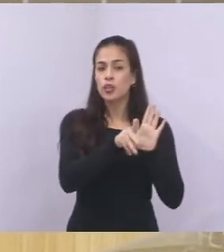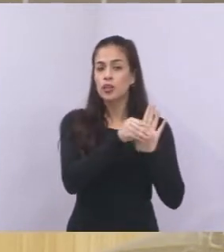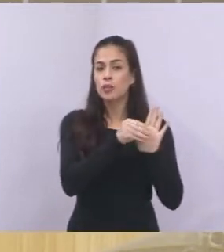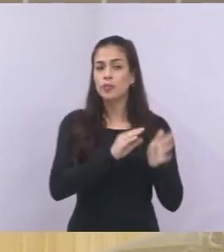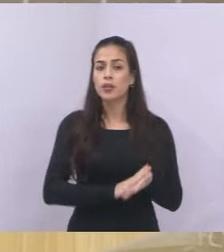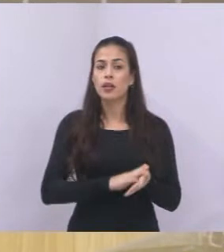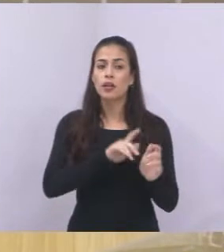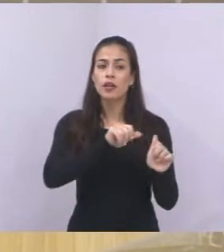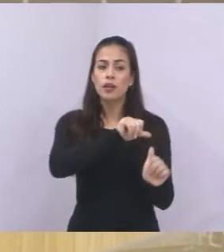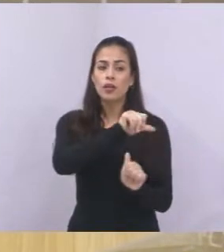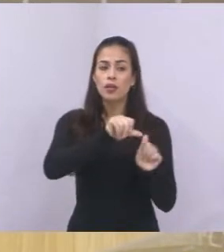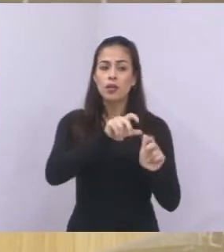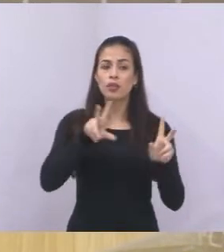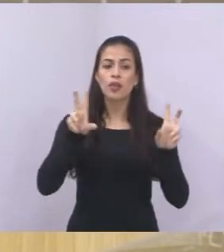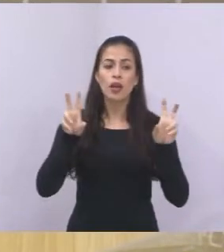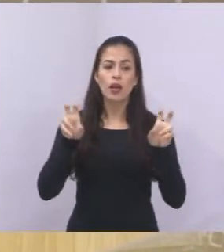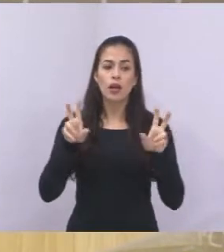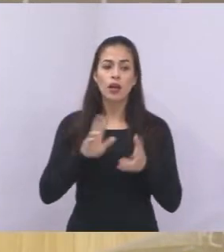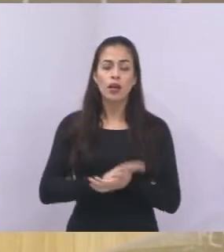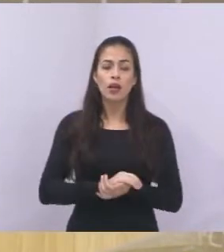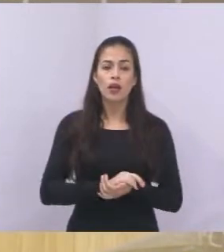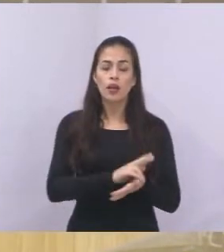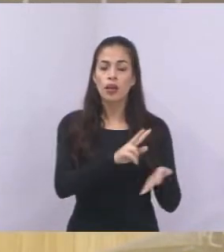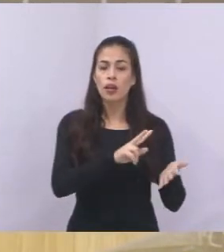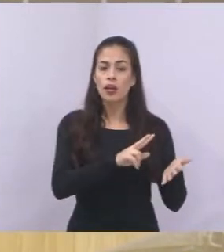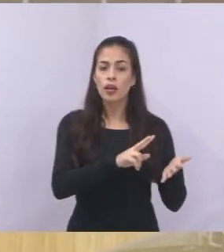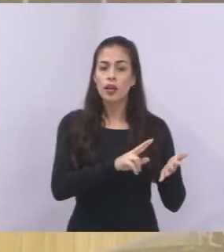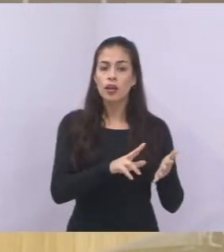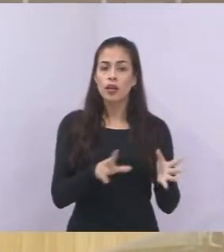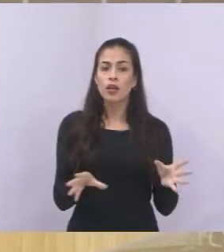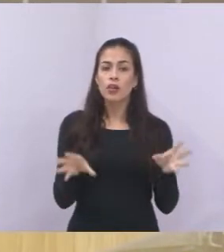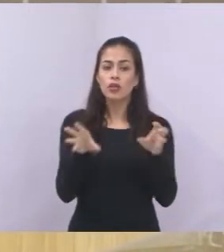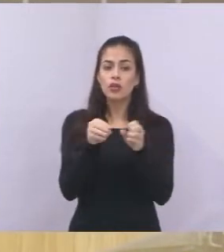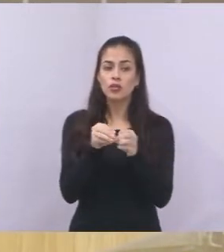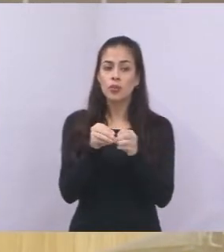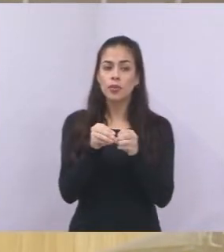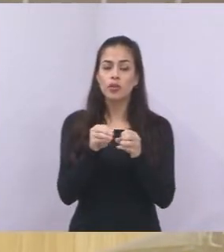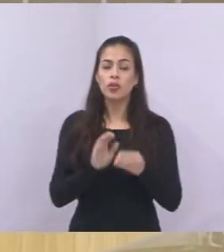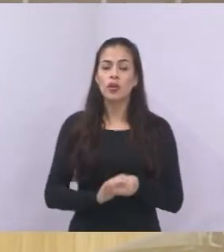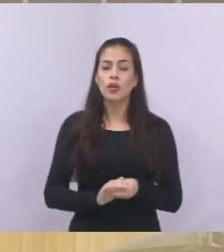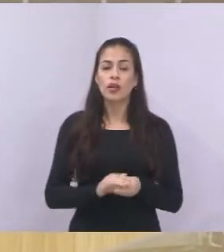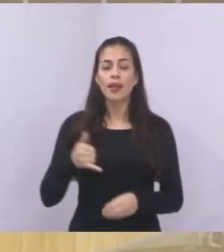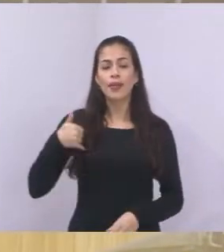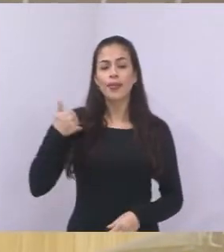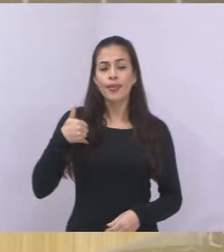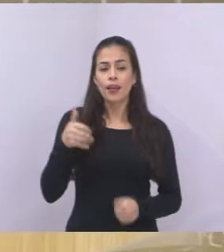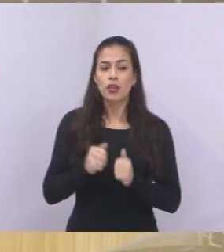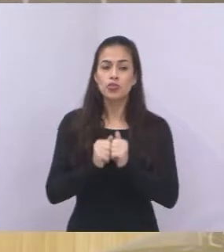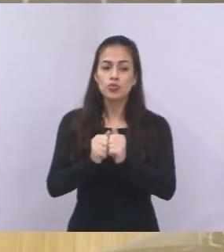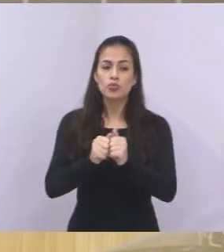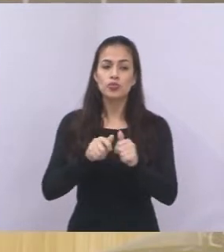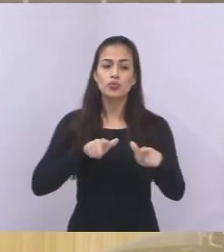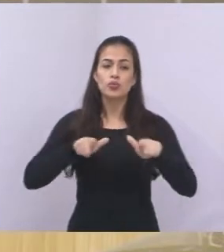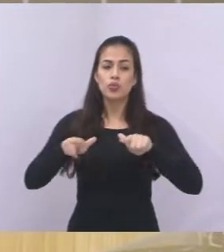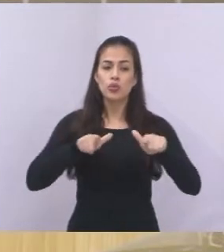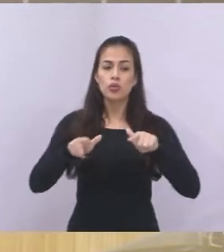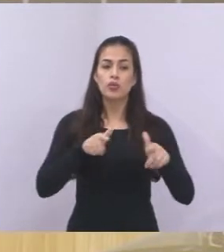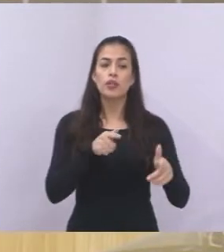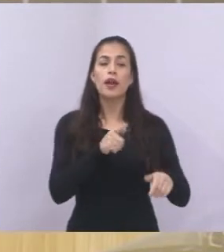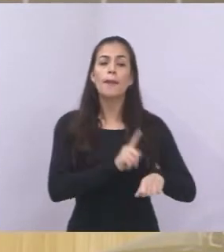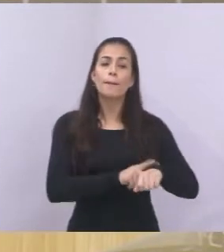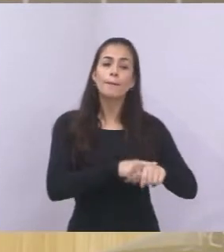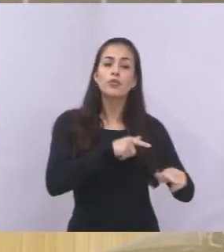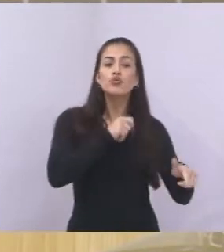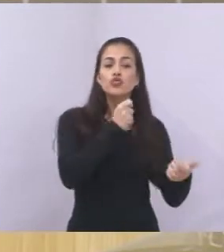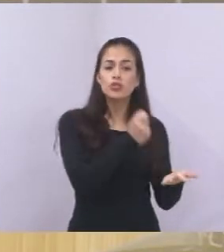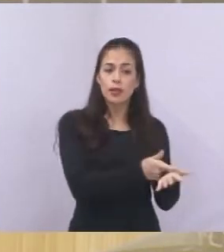redação. Artigo 14, inciso 5º. Somatório da idade do tempo de contribuição, incluídas as frações equivalentes a